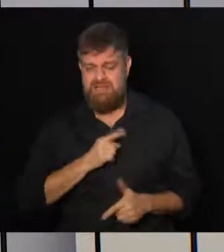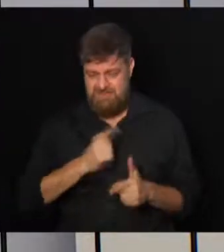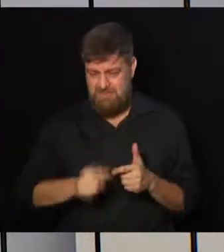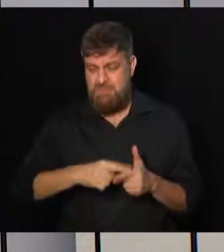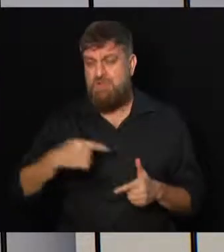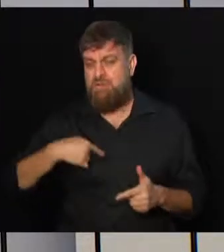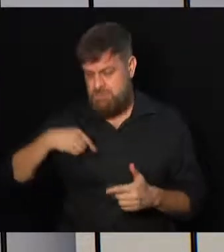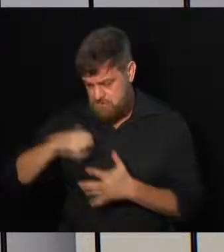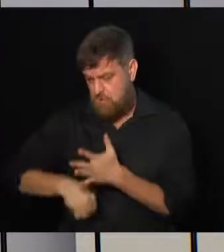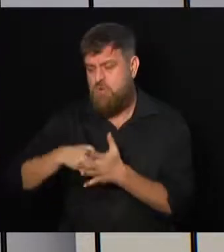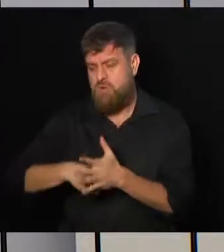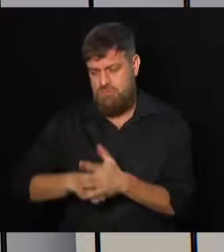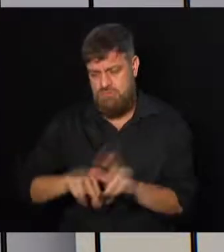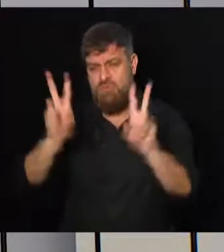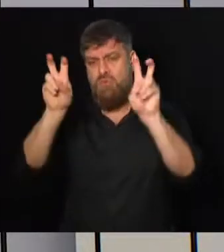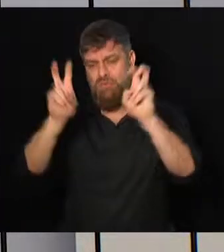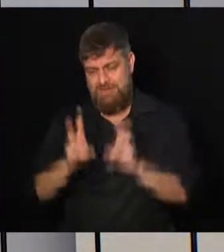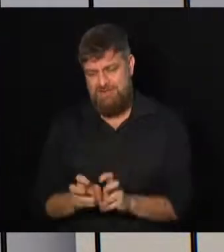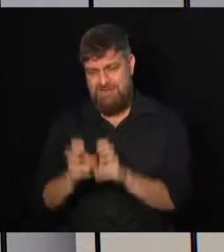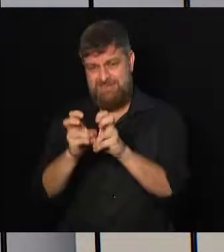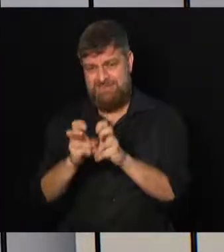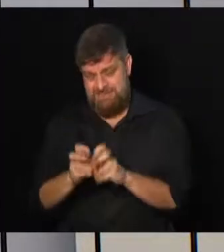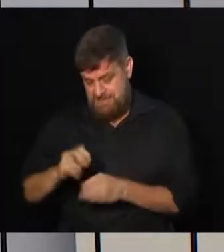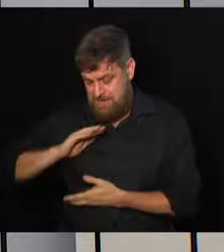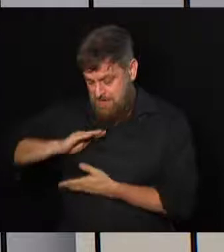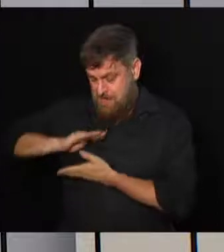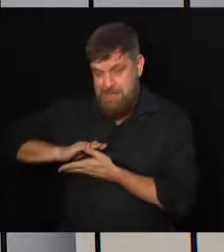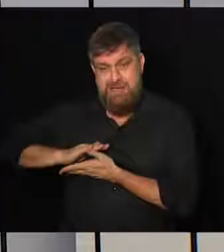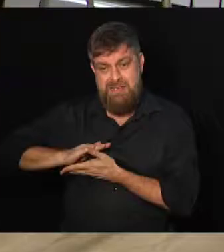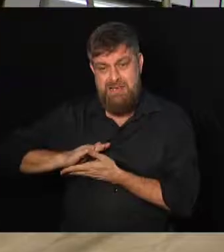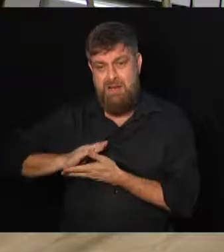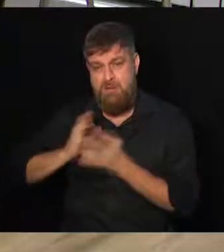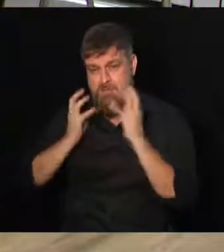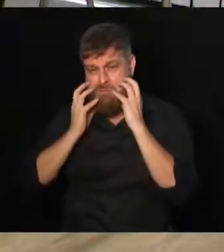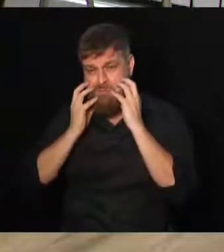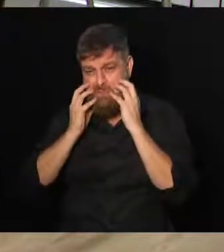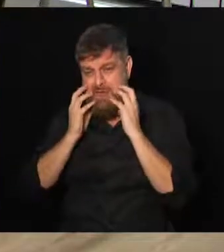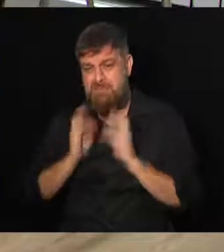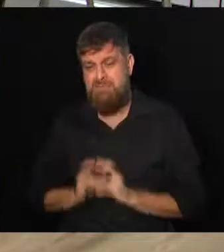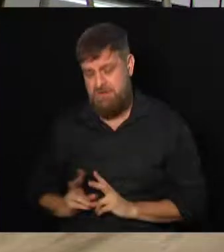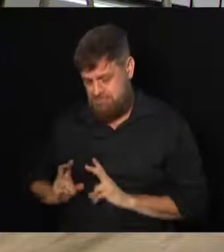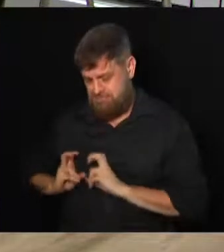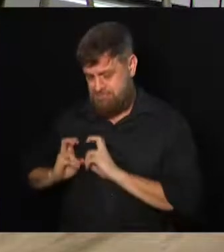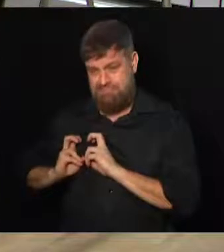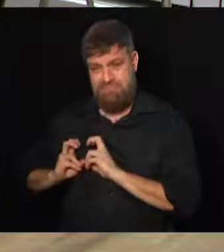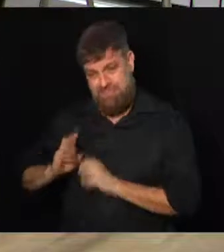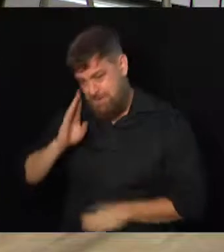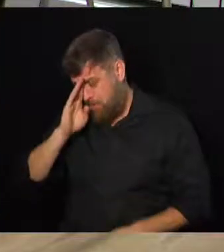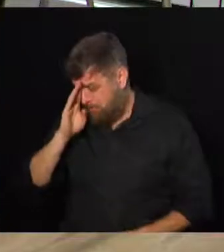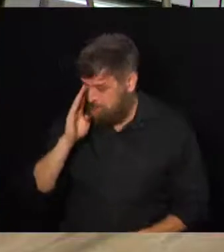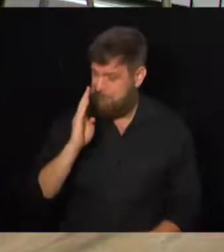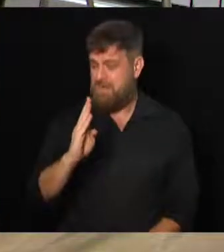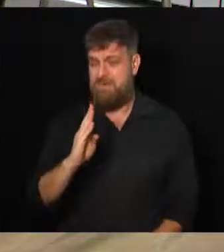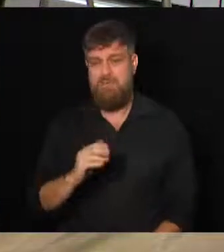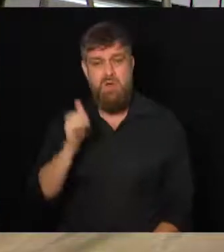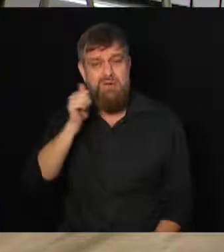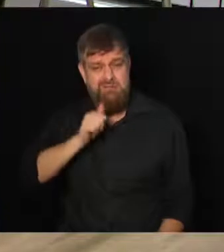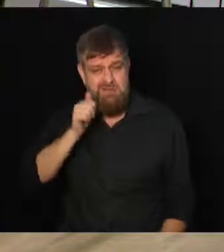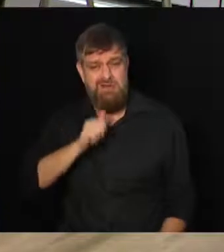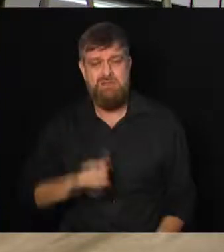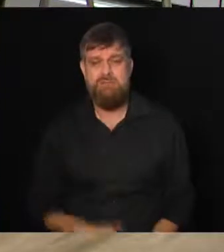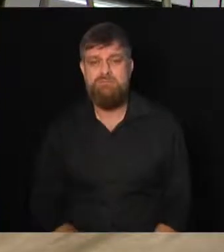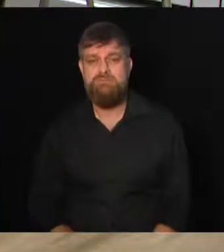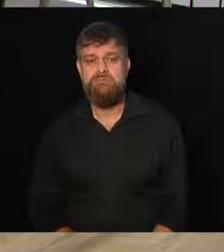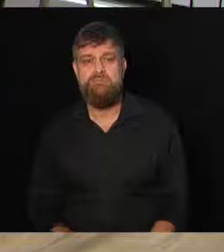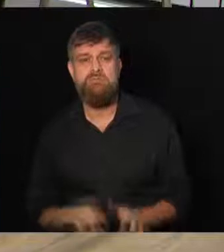essa bandeira do câncer, principalmente o câncer de mama. Tá certo, então daqui a pouco a gente volta a se falar. Agora, doutor Márcio, vamos começar, já